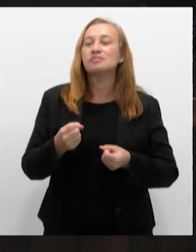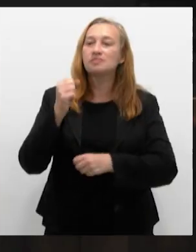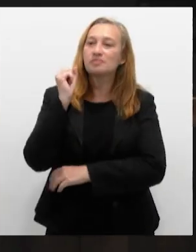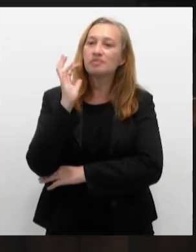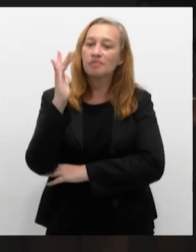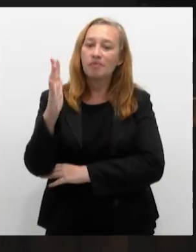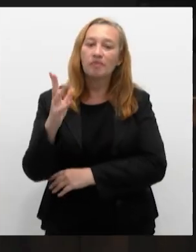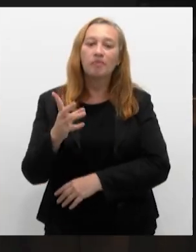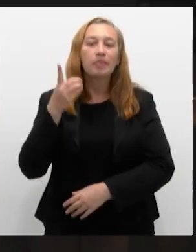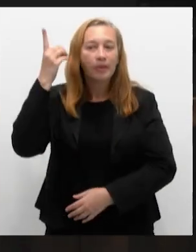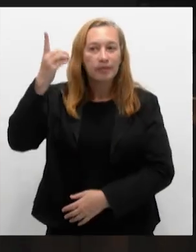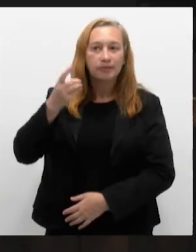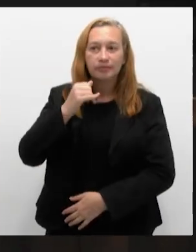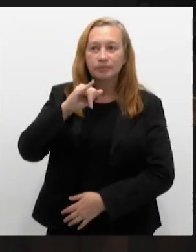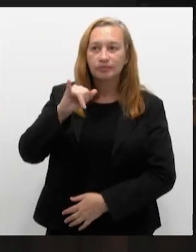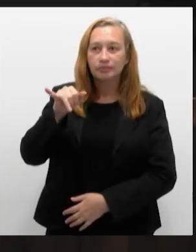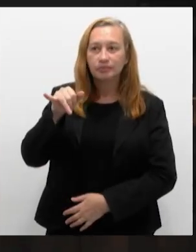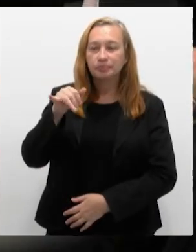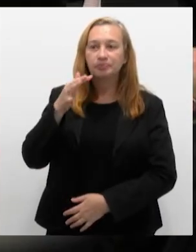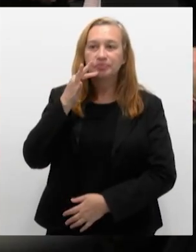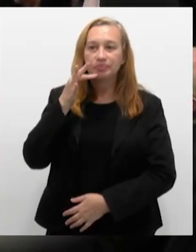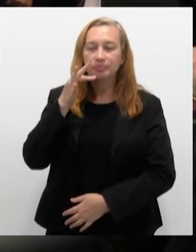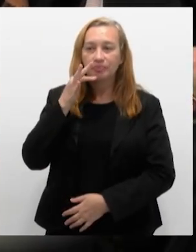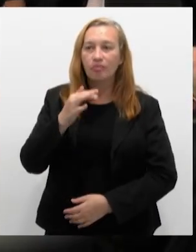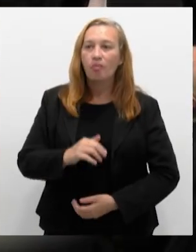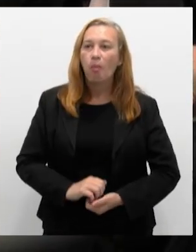Jorge Felipe Neto.